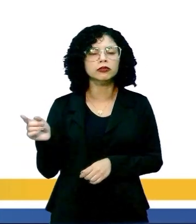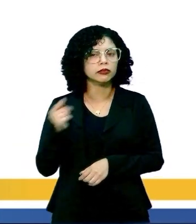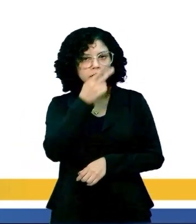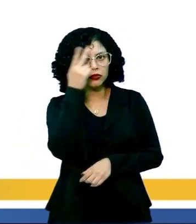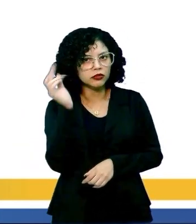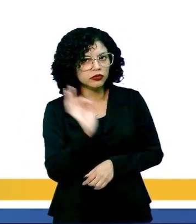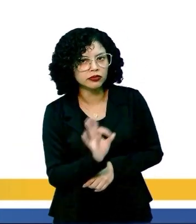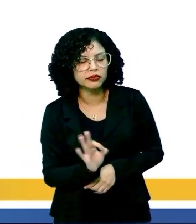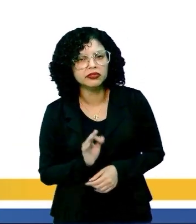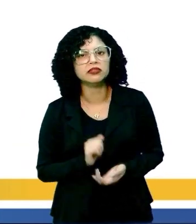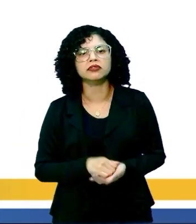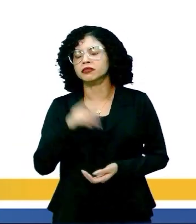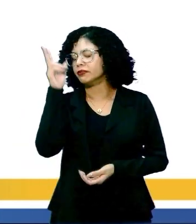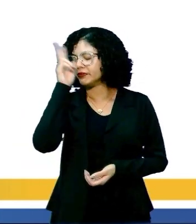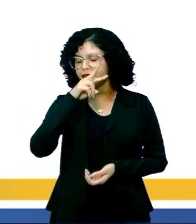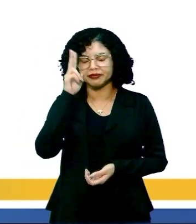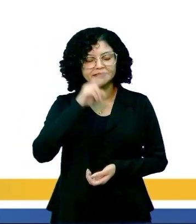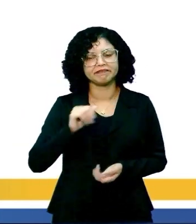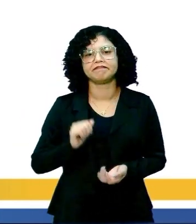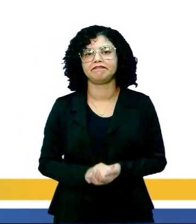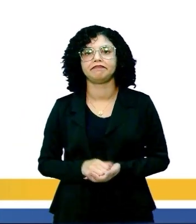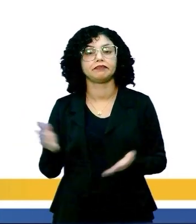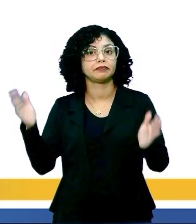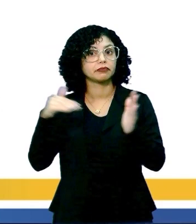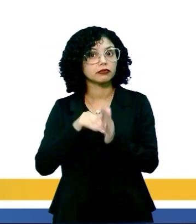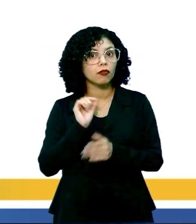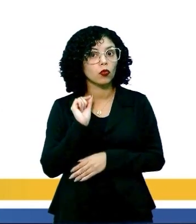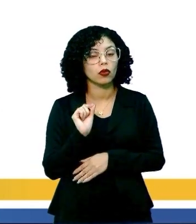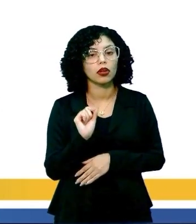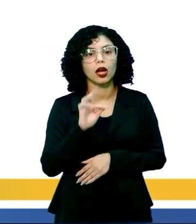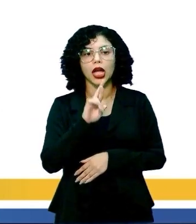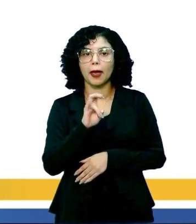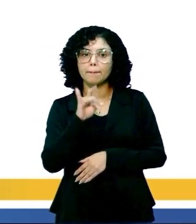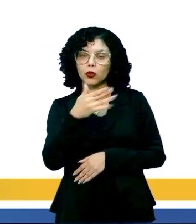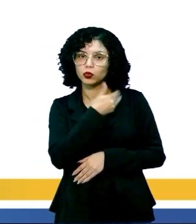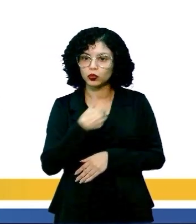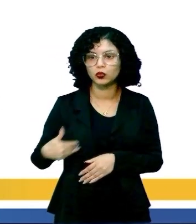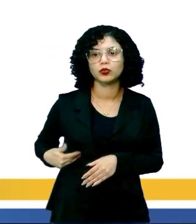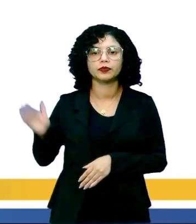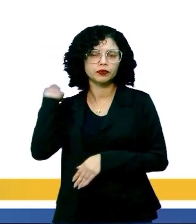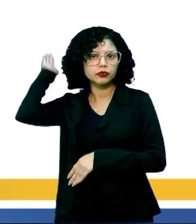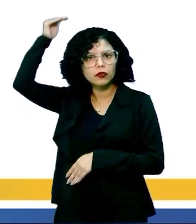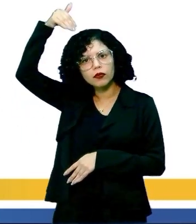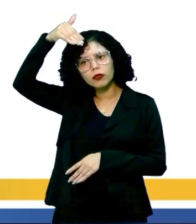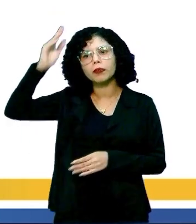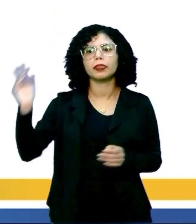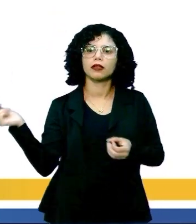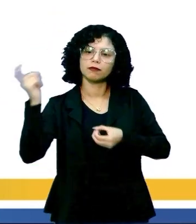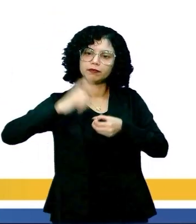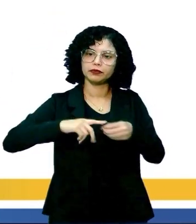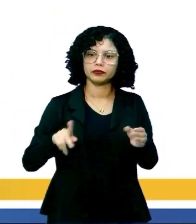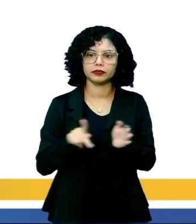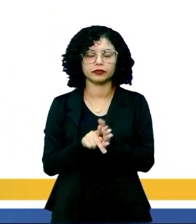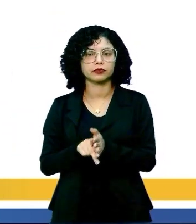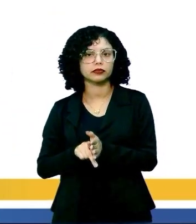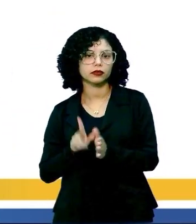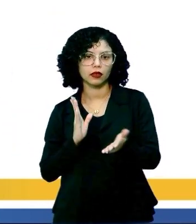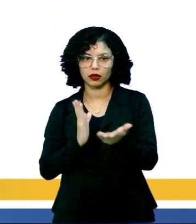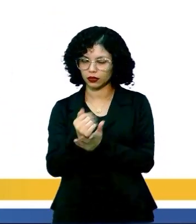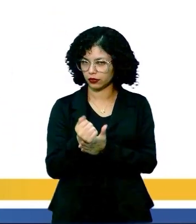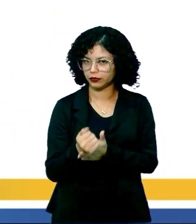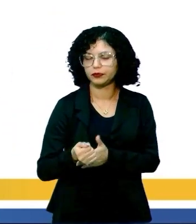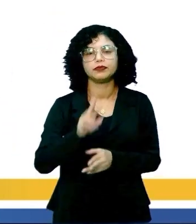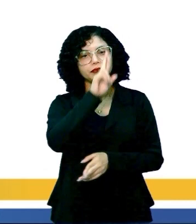burgueses. Ninguém lembrava do Tiradentes até que a República veio. Então a galera foi lá, né, foi resgatar